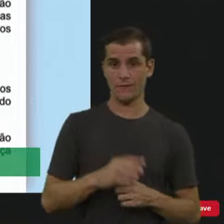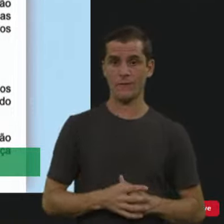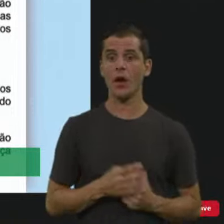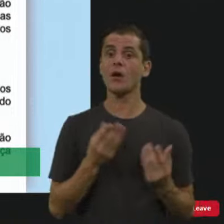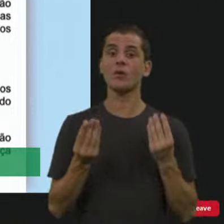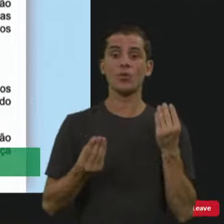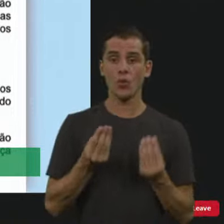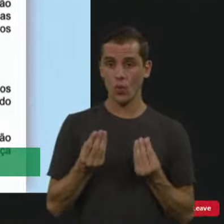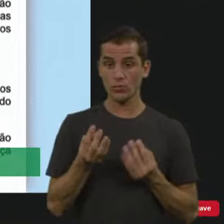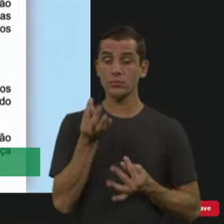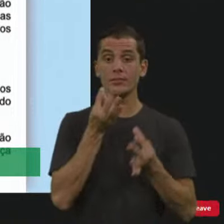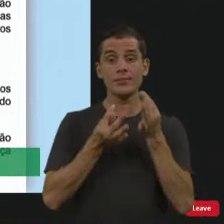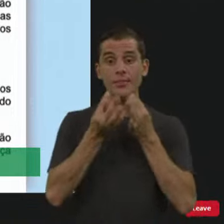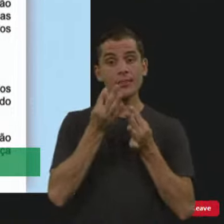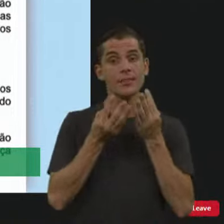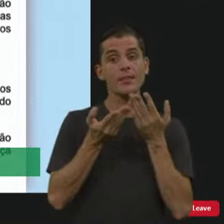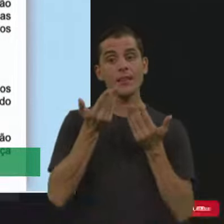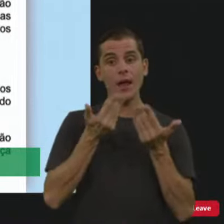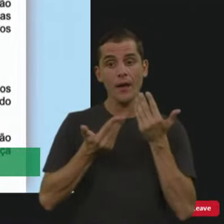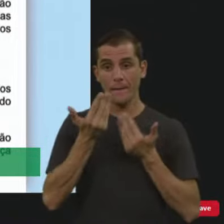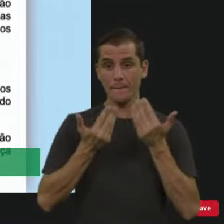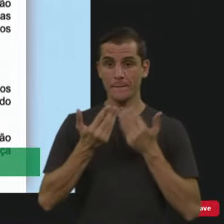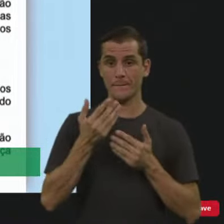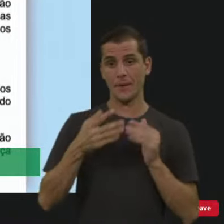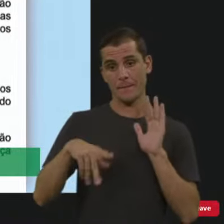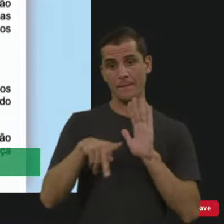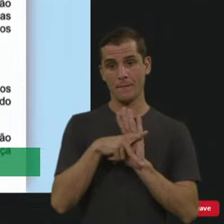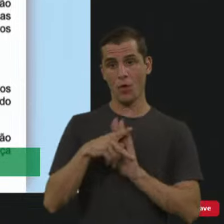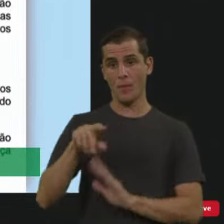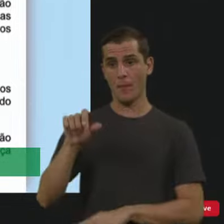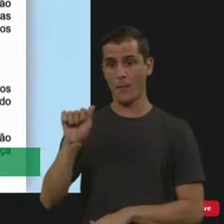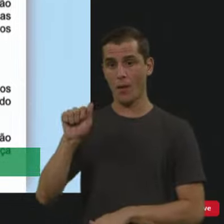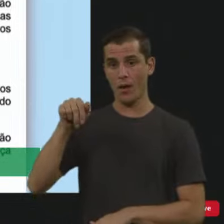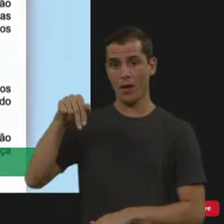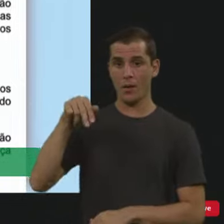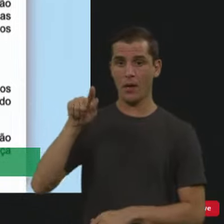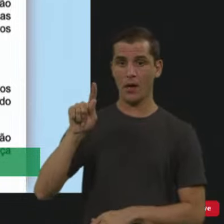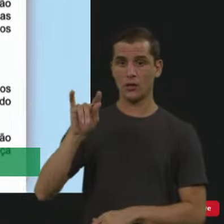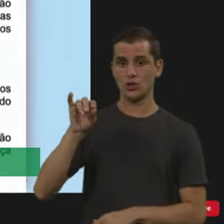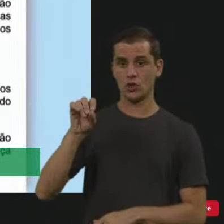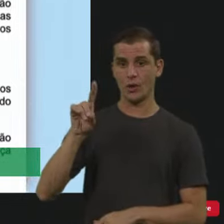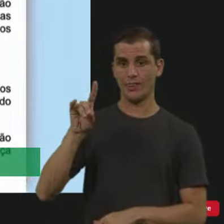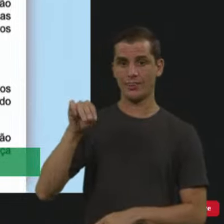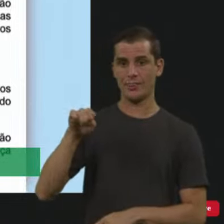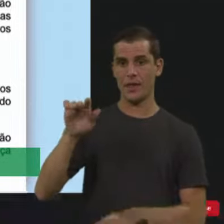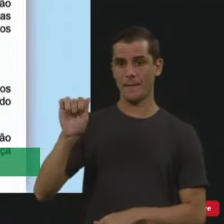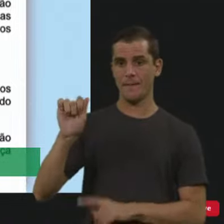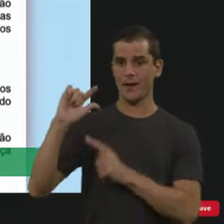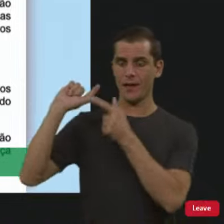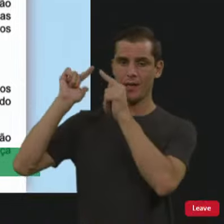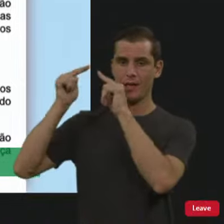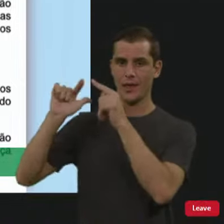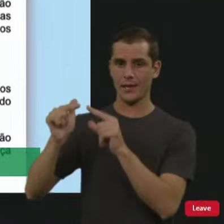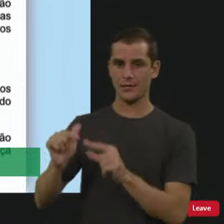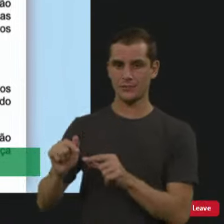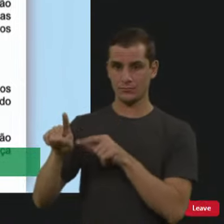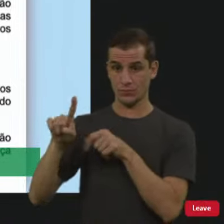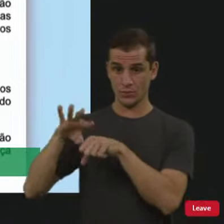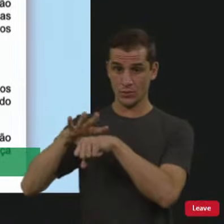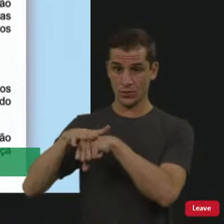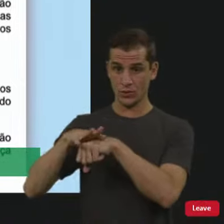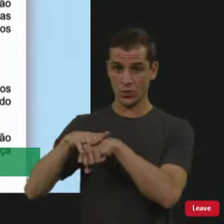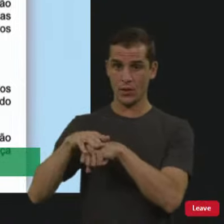terapia de angedema hereditário. Então, são como opção só o plasma,